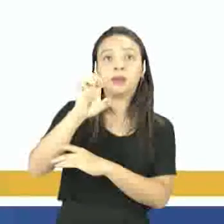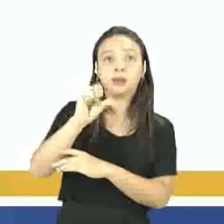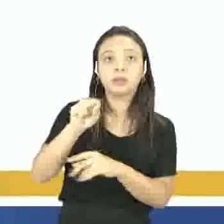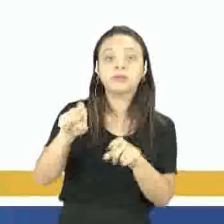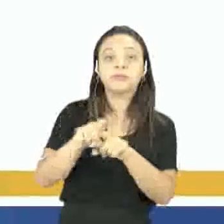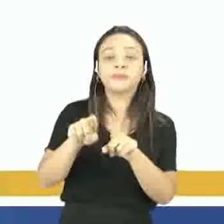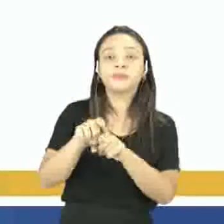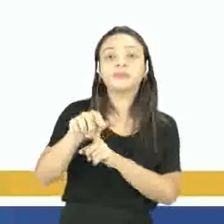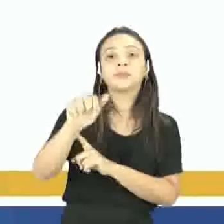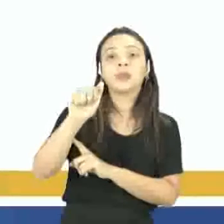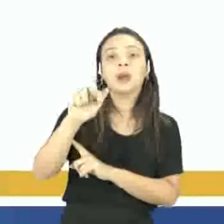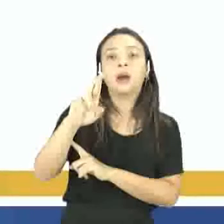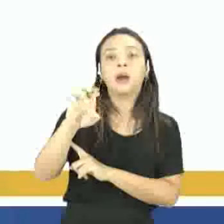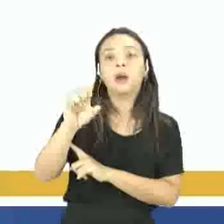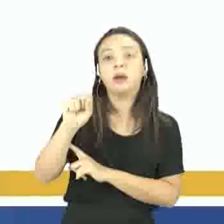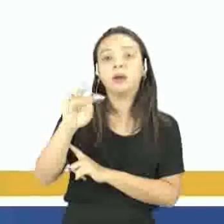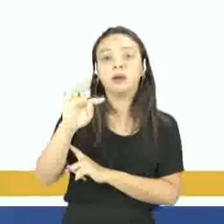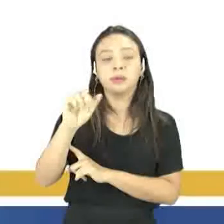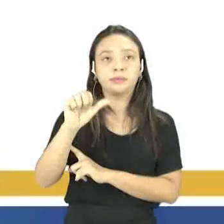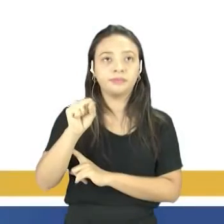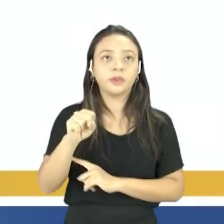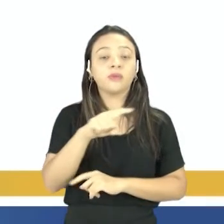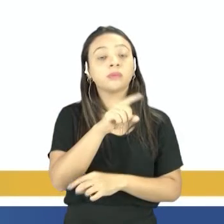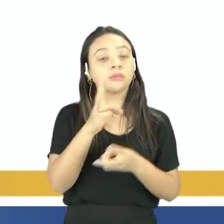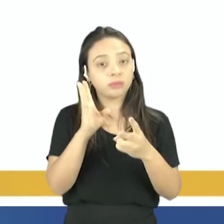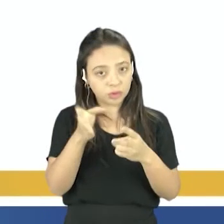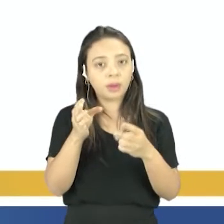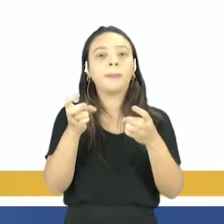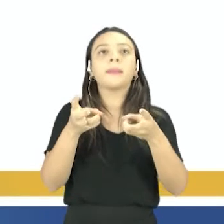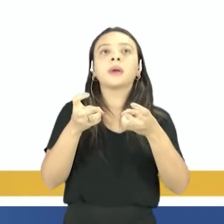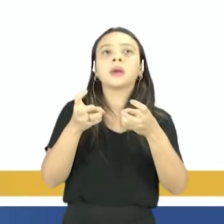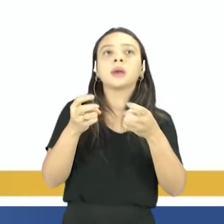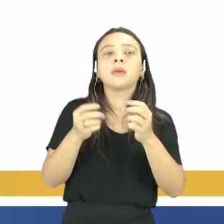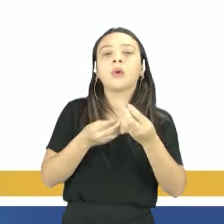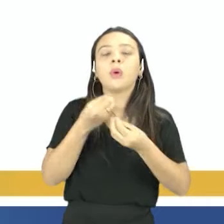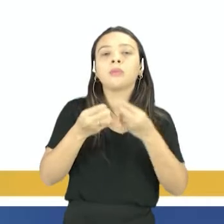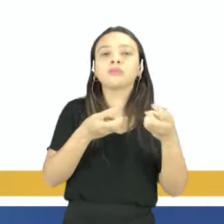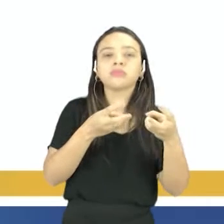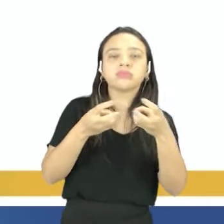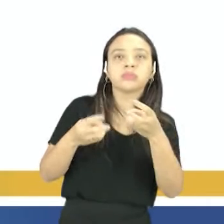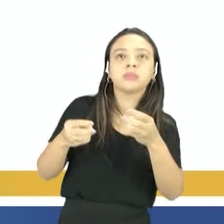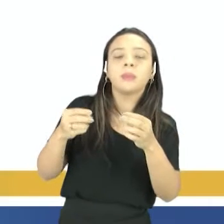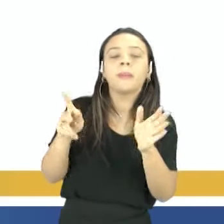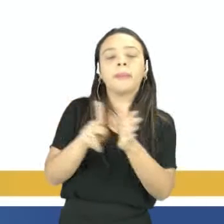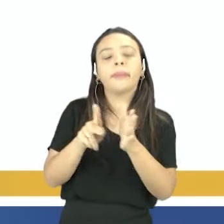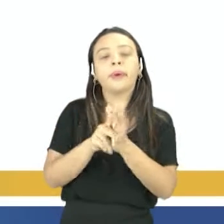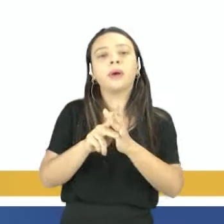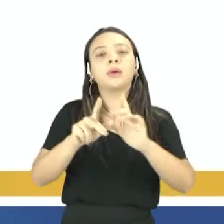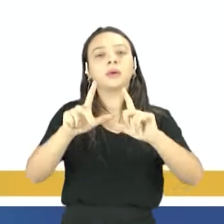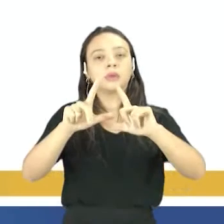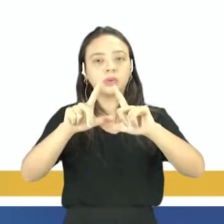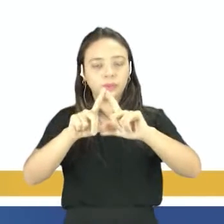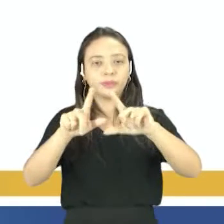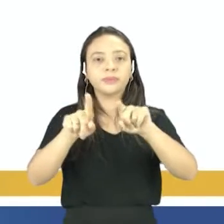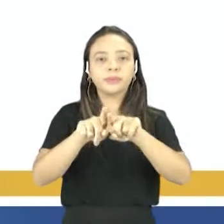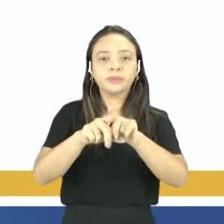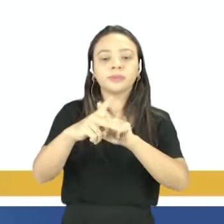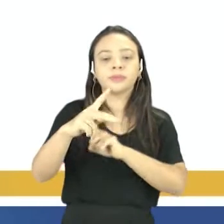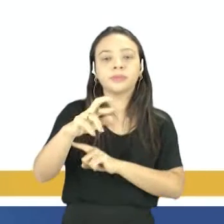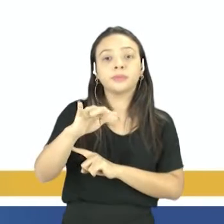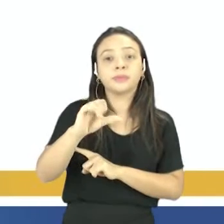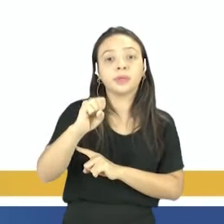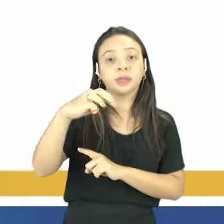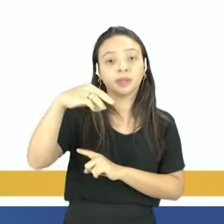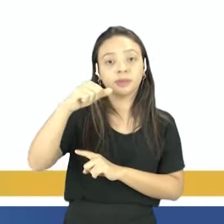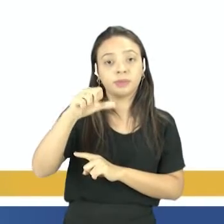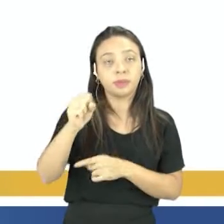Você já aprendeu nas séries anteriores a identificar as faces, arestas e vértices de prismas e pirâmides. Agora a gente vai fazer a